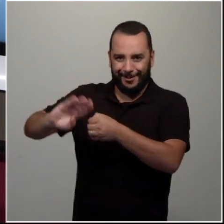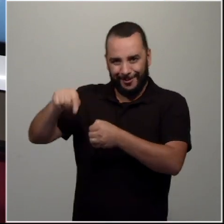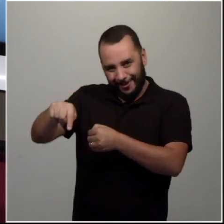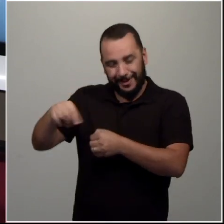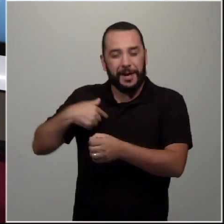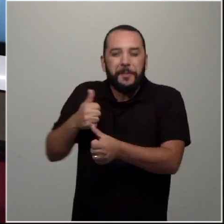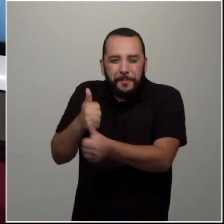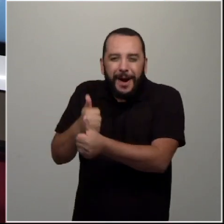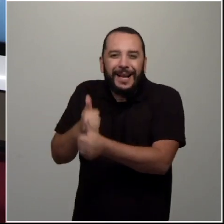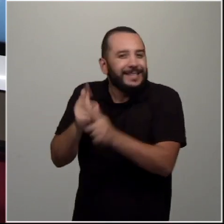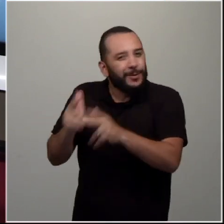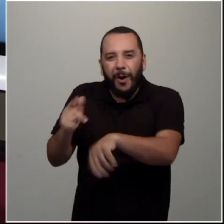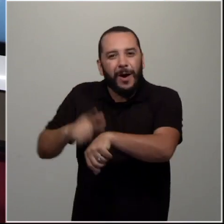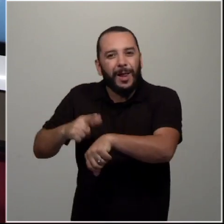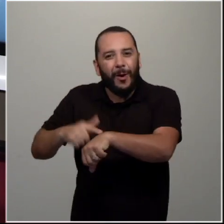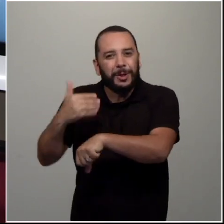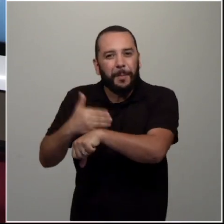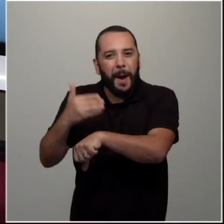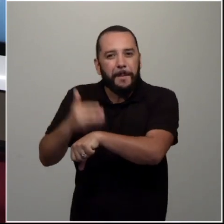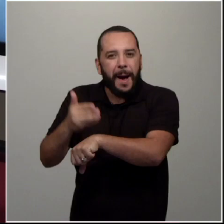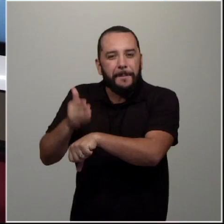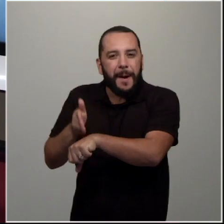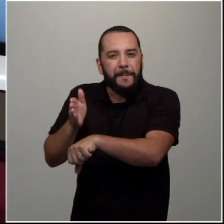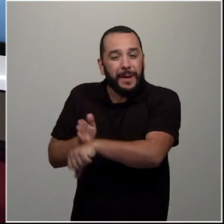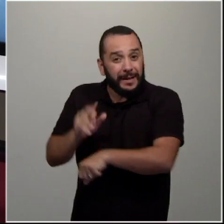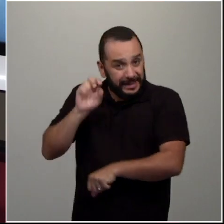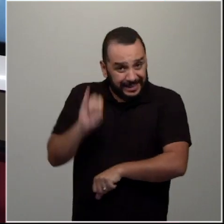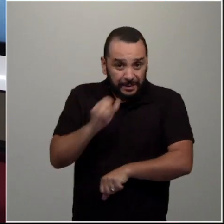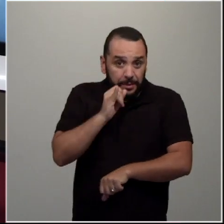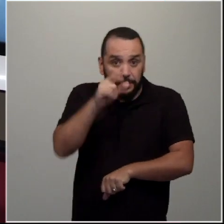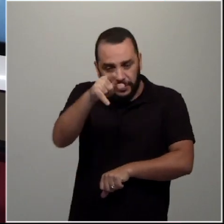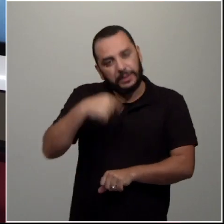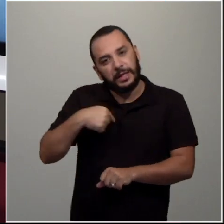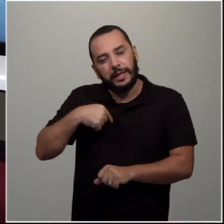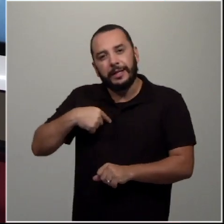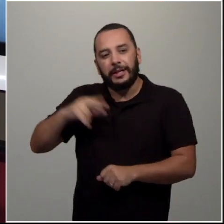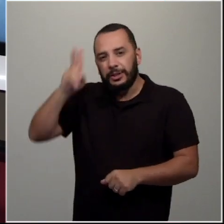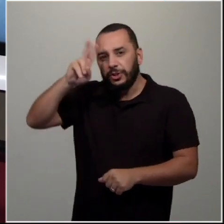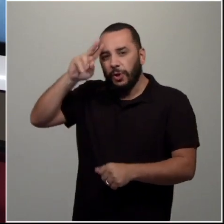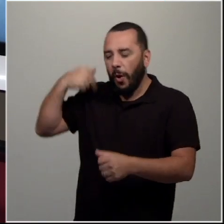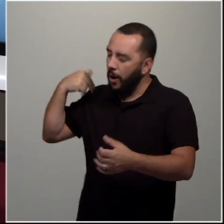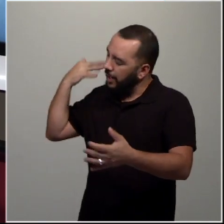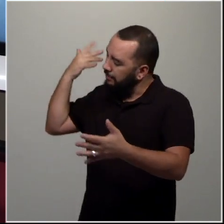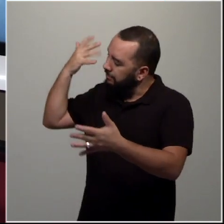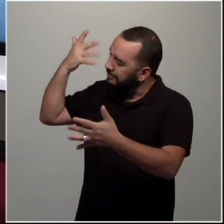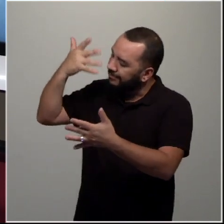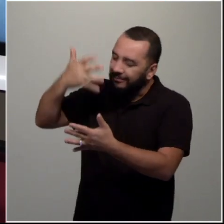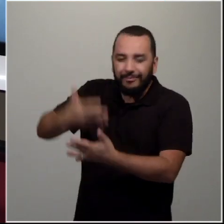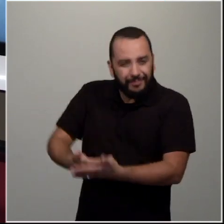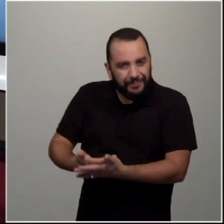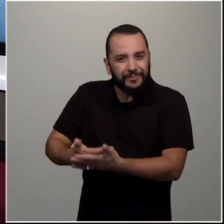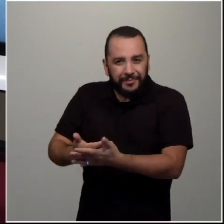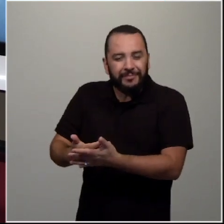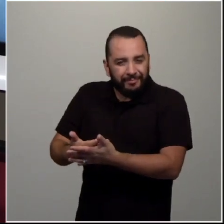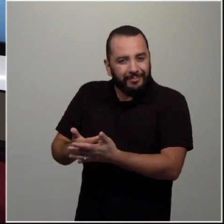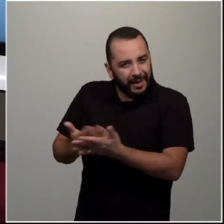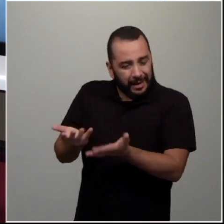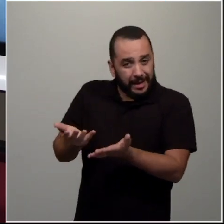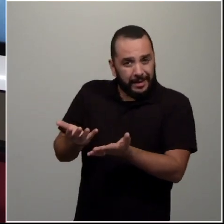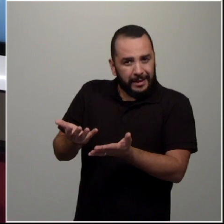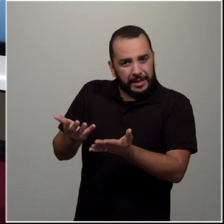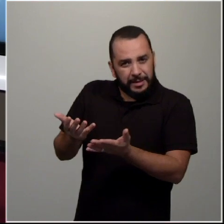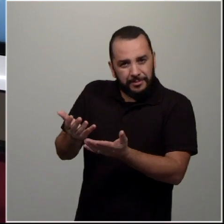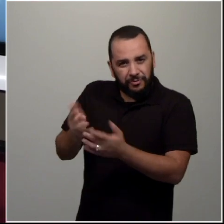bastante próxima da nossa realidade e que se a gente explora do ponto de vista histórico mas também explora desse ponto de vista é da